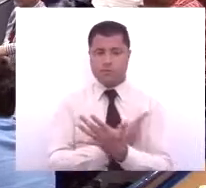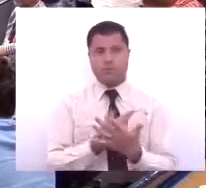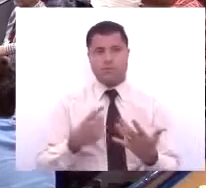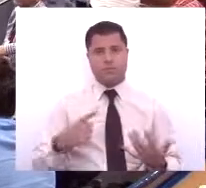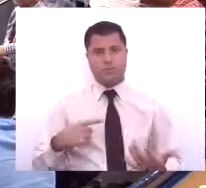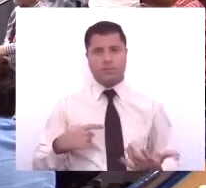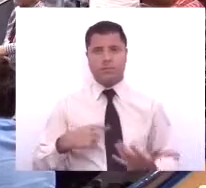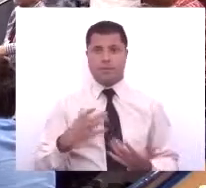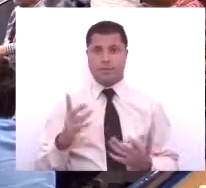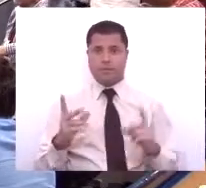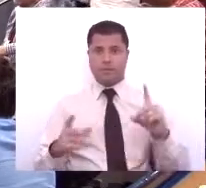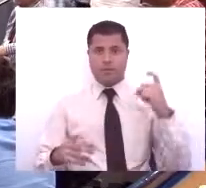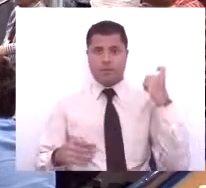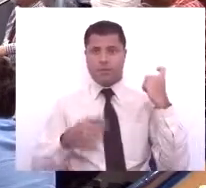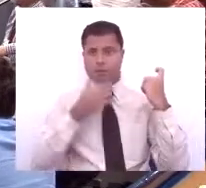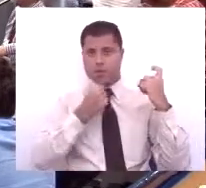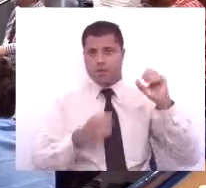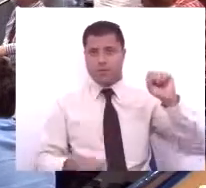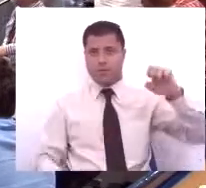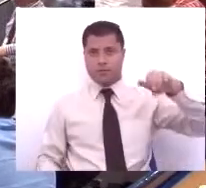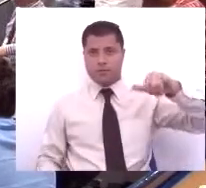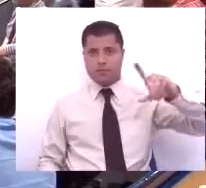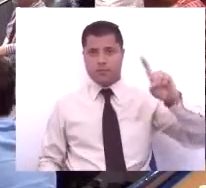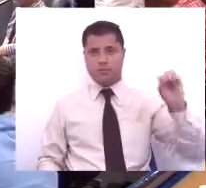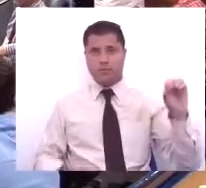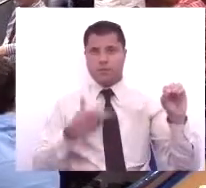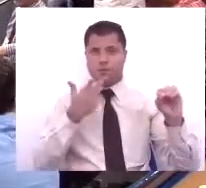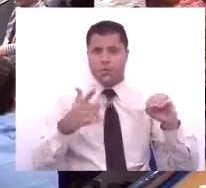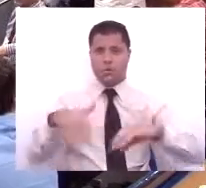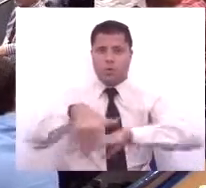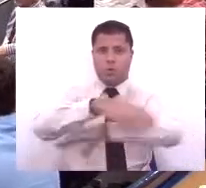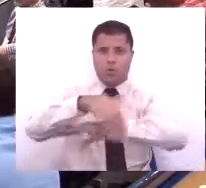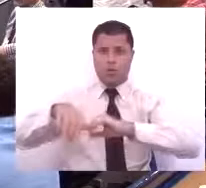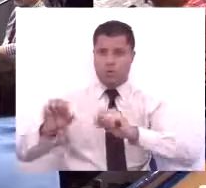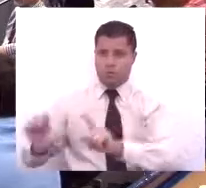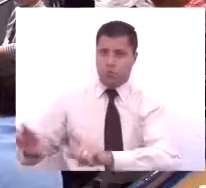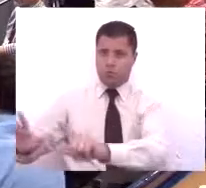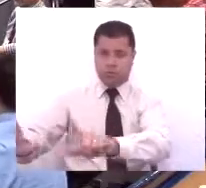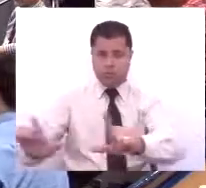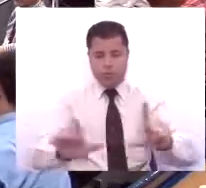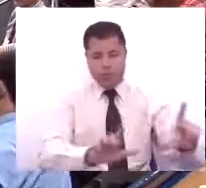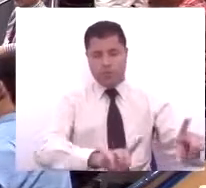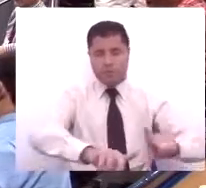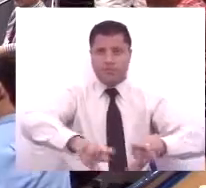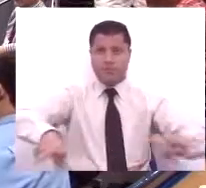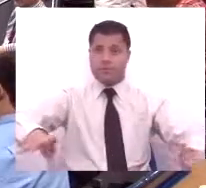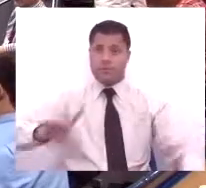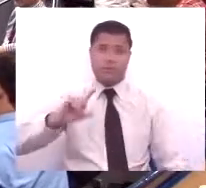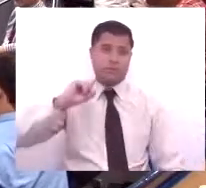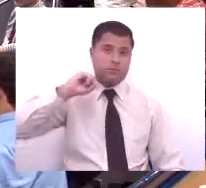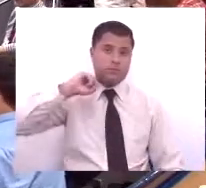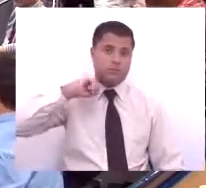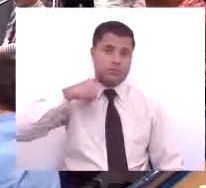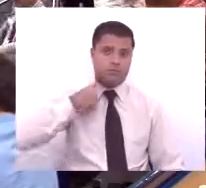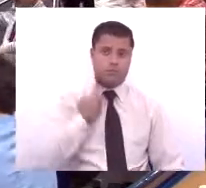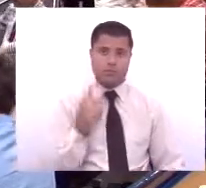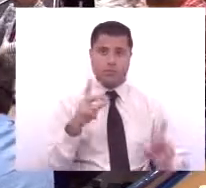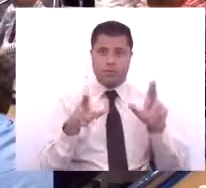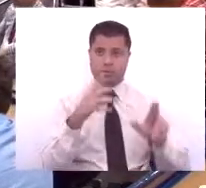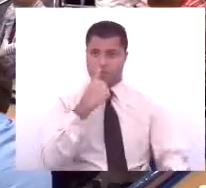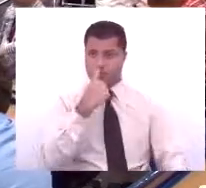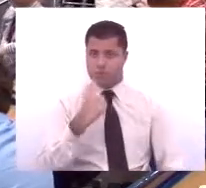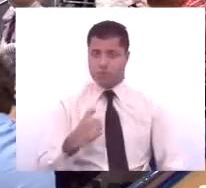colocou aqui corretamente a questão dos cavaletes, essas placas colocadas no meio da rua, é um lixo, é nojento na cidade.